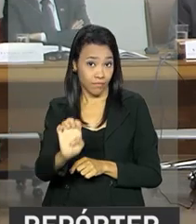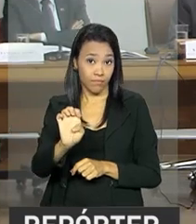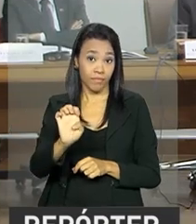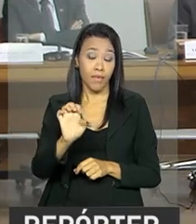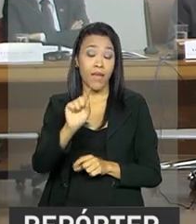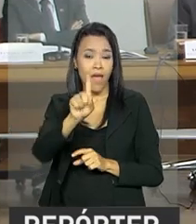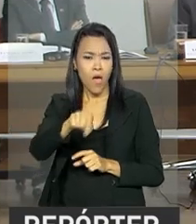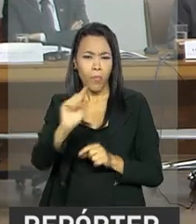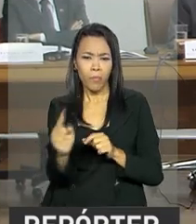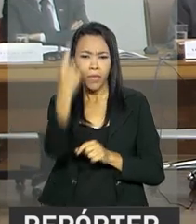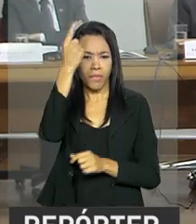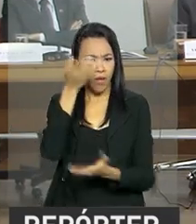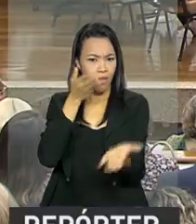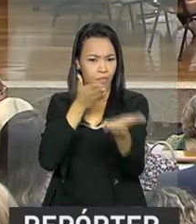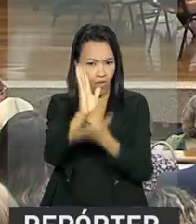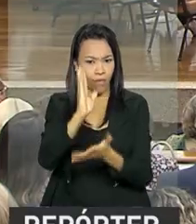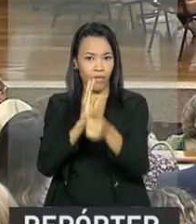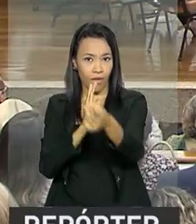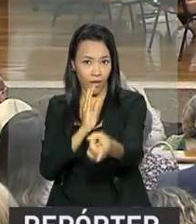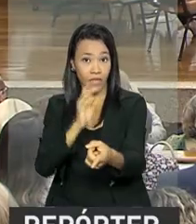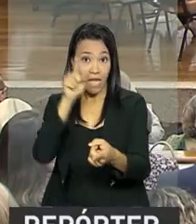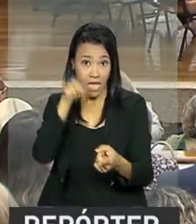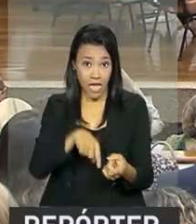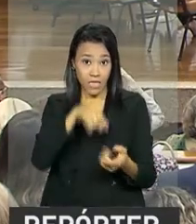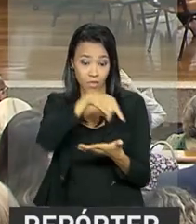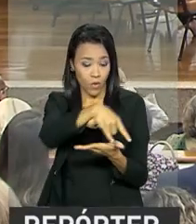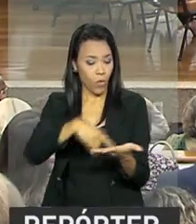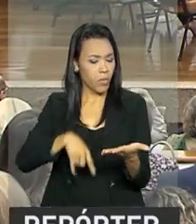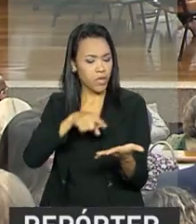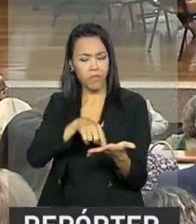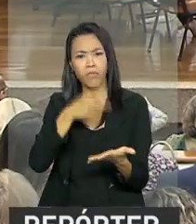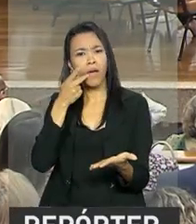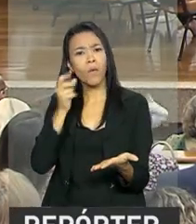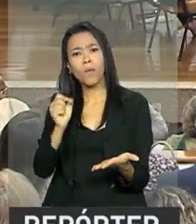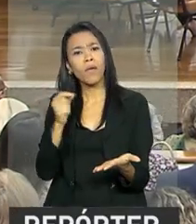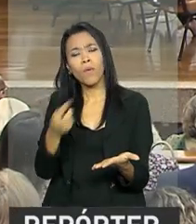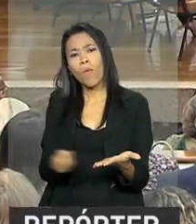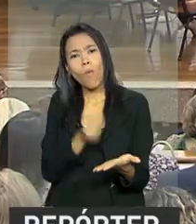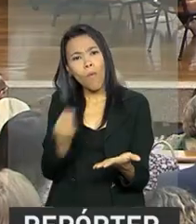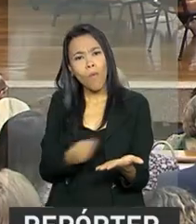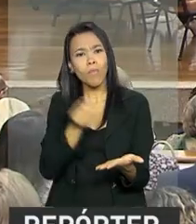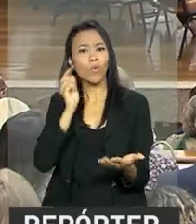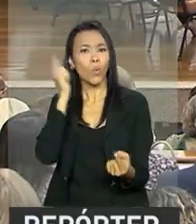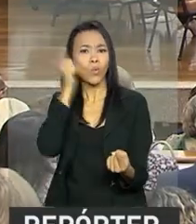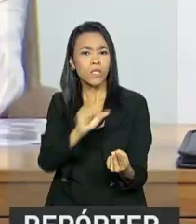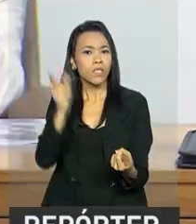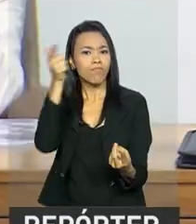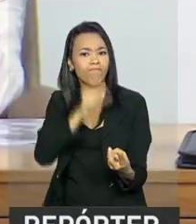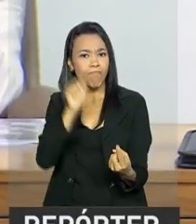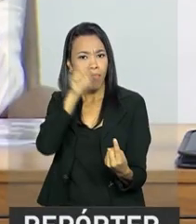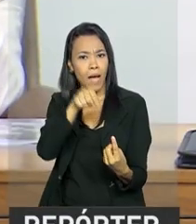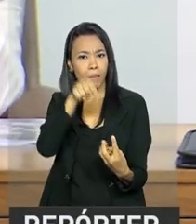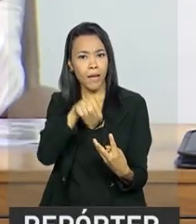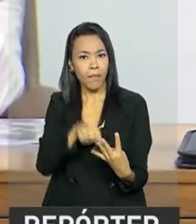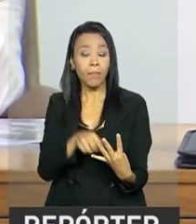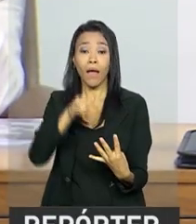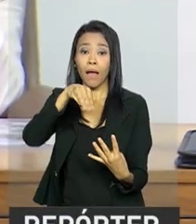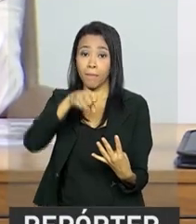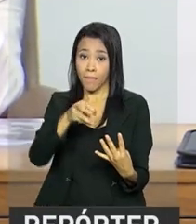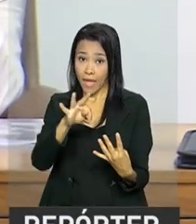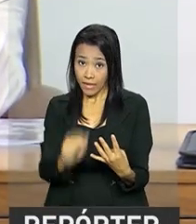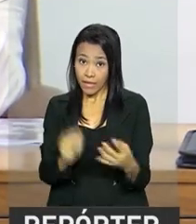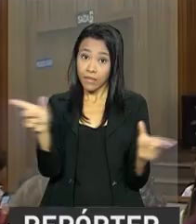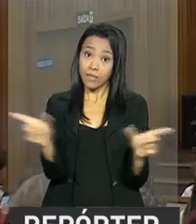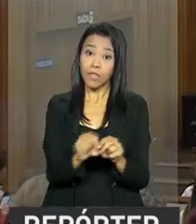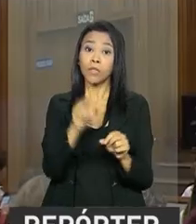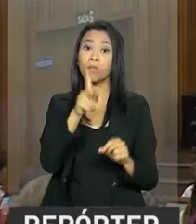aprovação em 2014 o documento mostra como anda o cumprimento das metas do pne nos dois primeiros anos